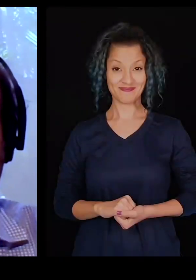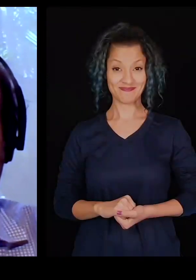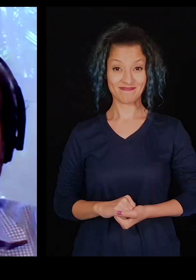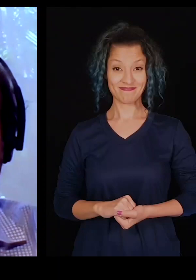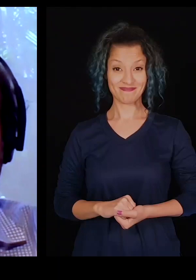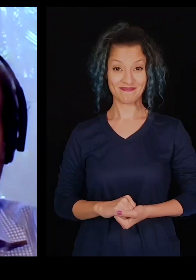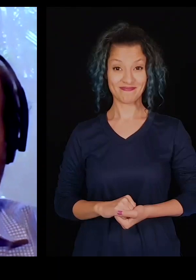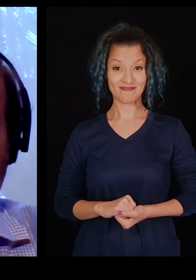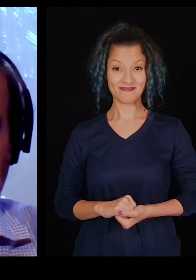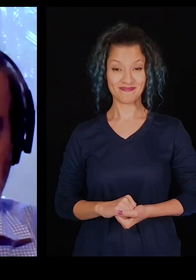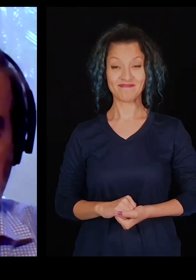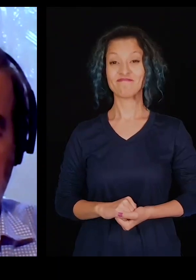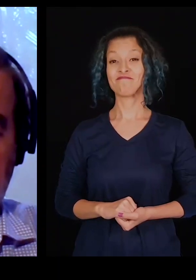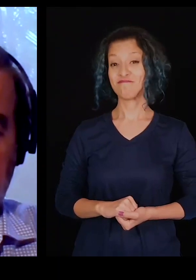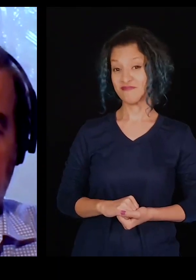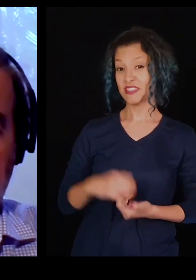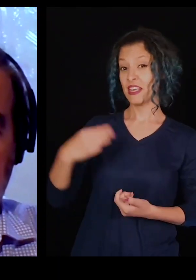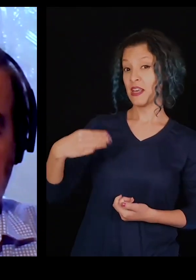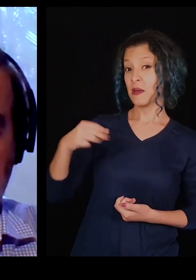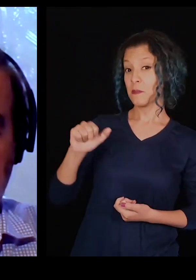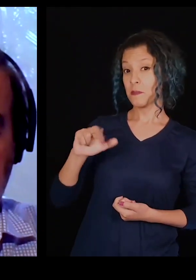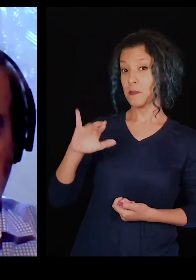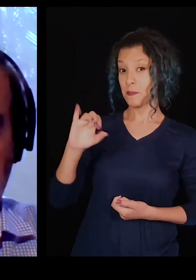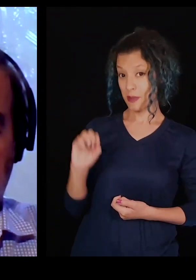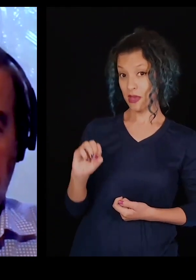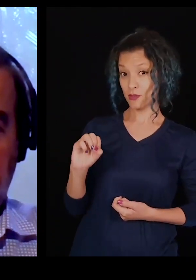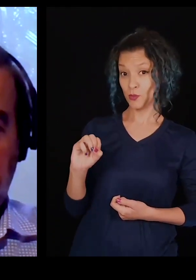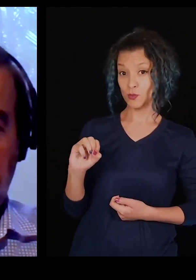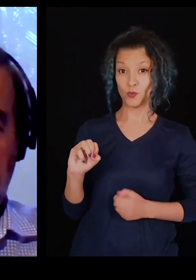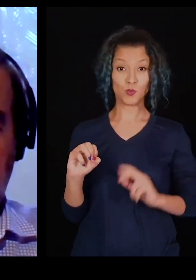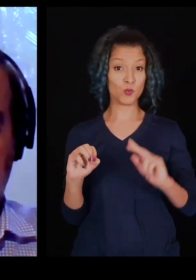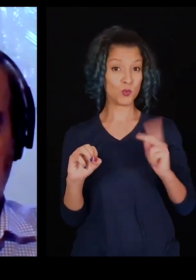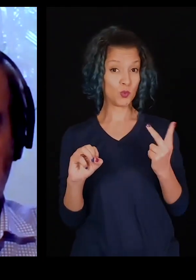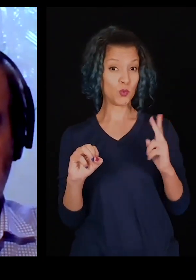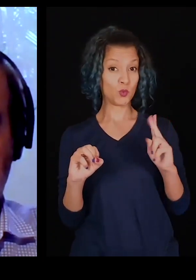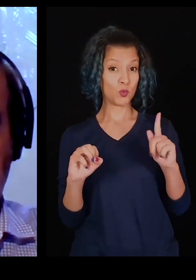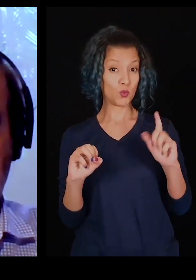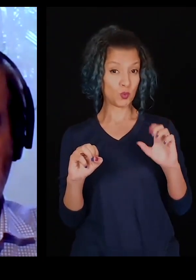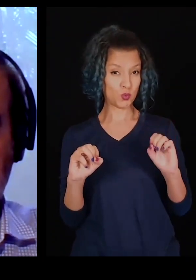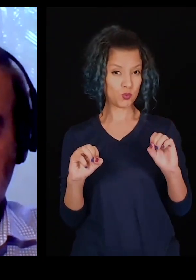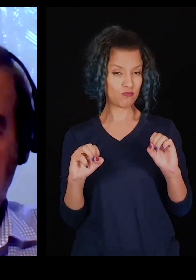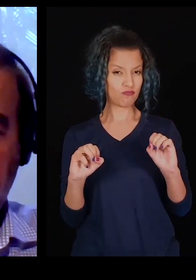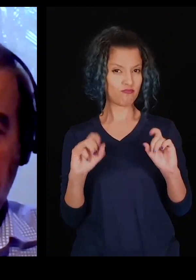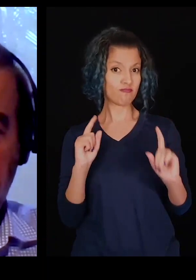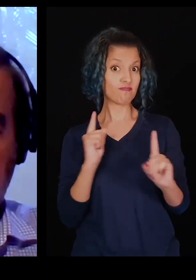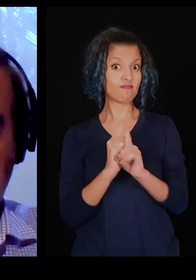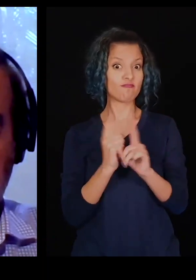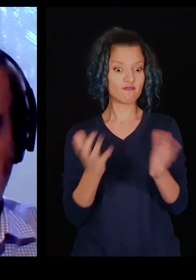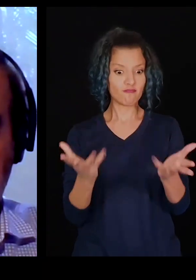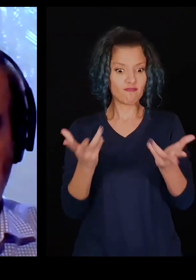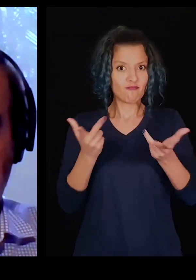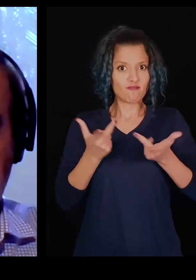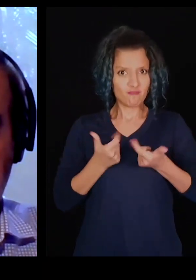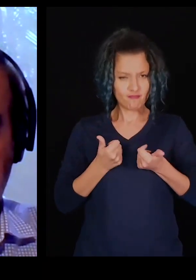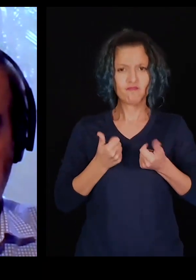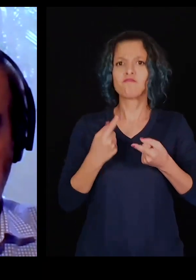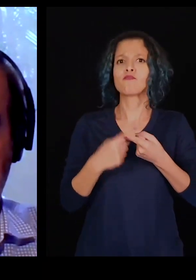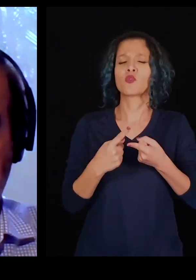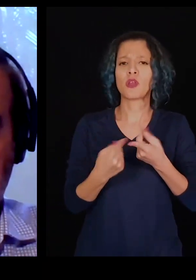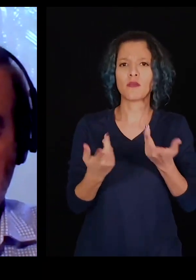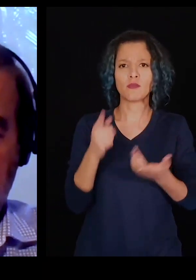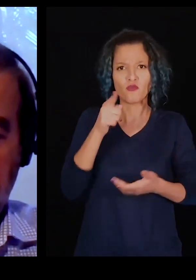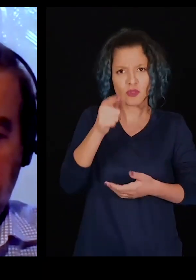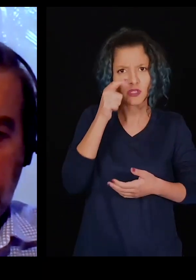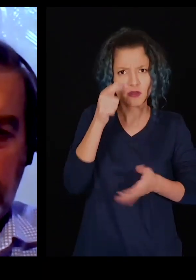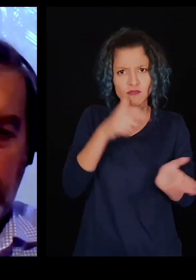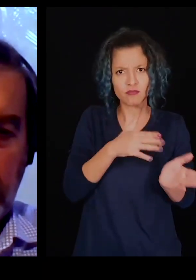Mário e do Hugo, eu também pensei, para você que está nos acompanhando, em poder explorar esse lado executivo desses